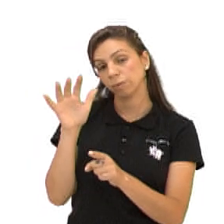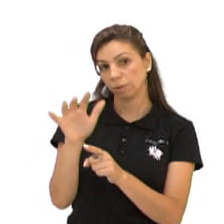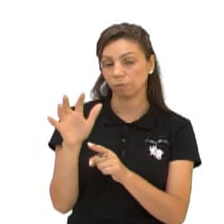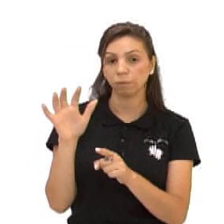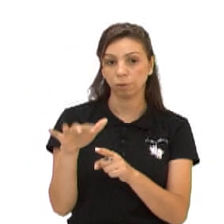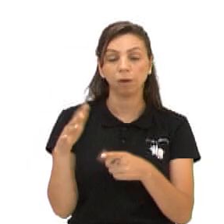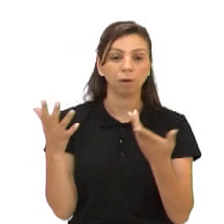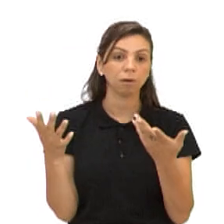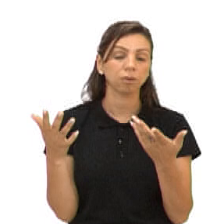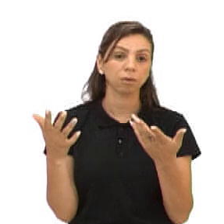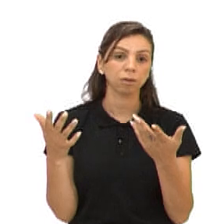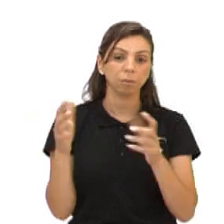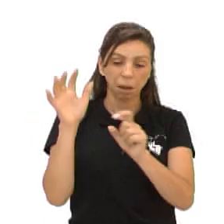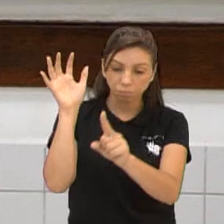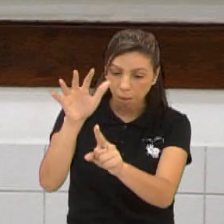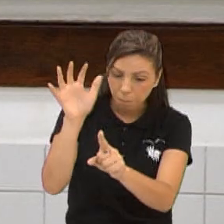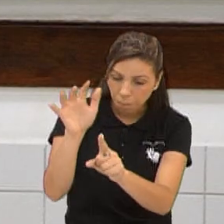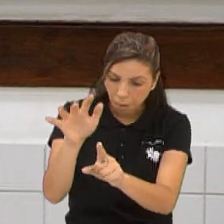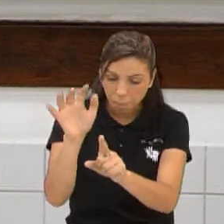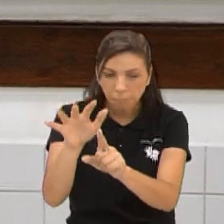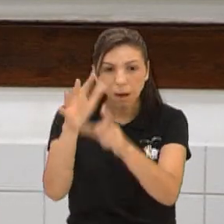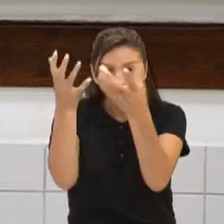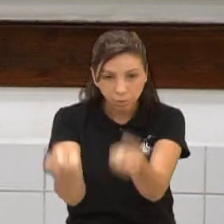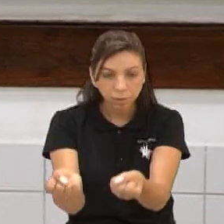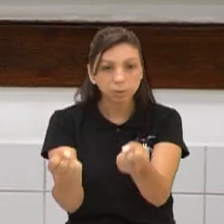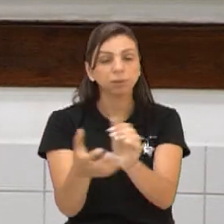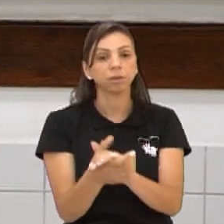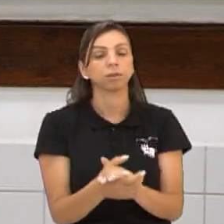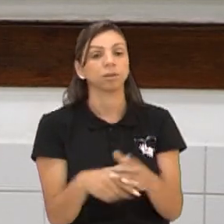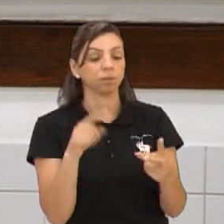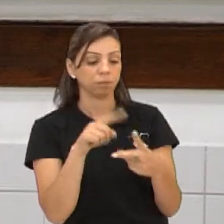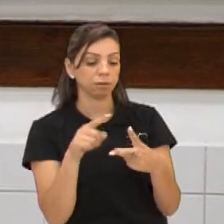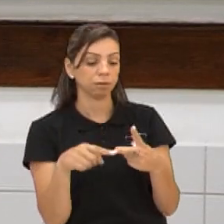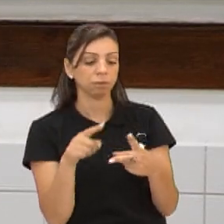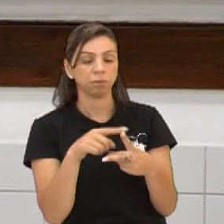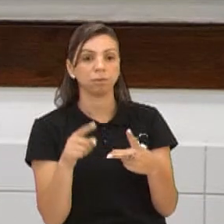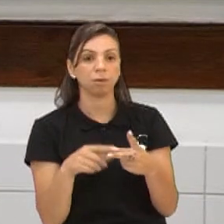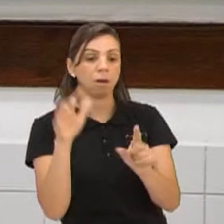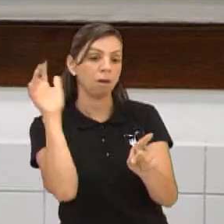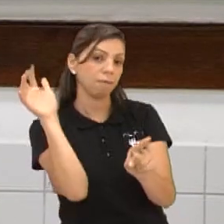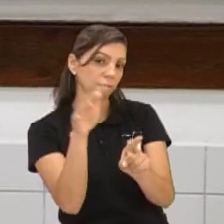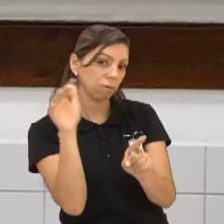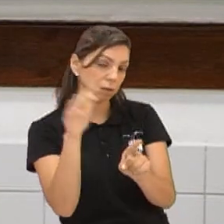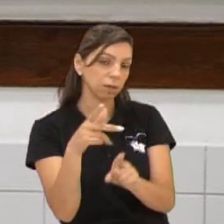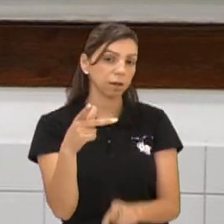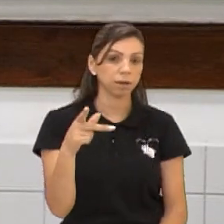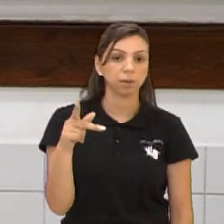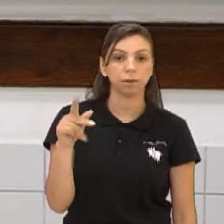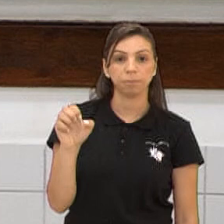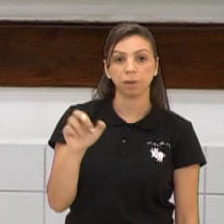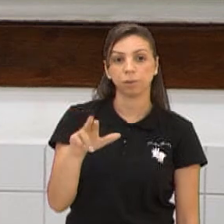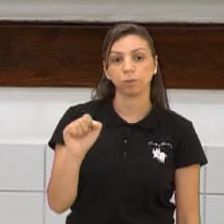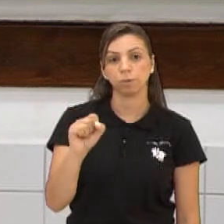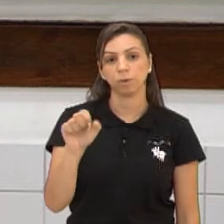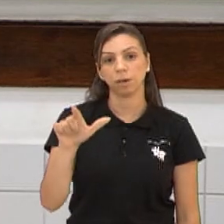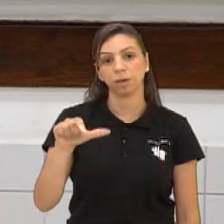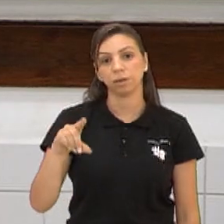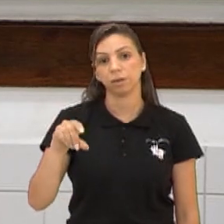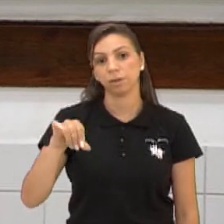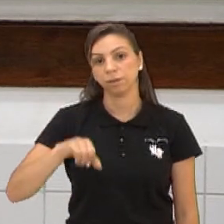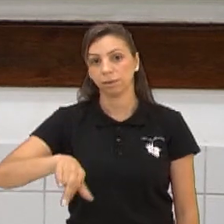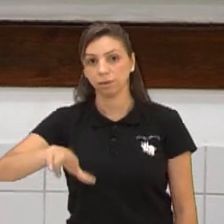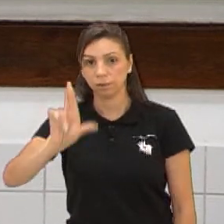persuadir para influenciar persuadir influenciar são coisas naturais nosso dia a dia as pessoas são influenciadas